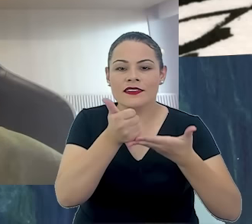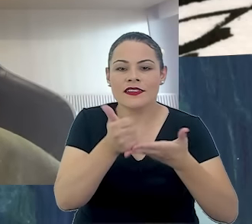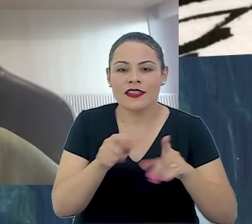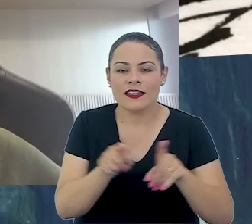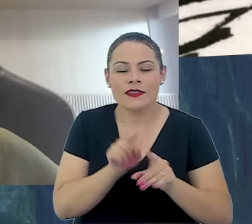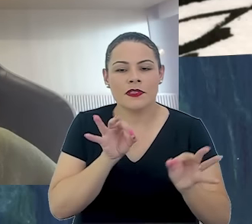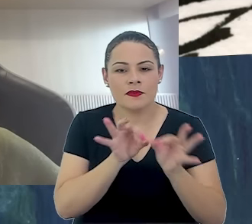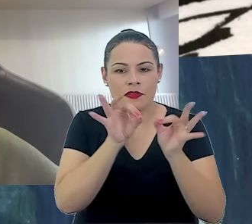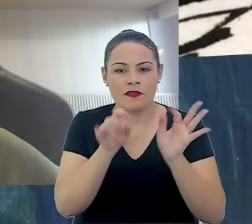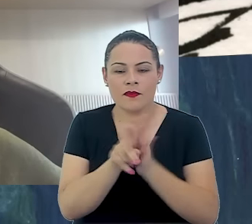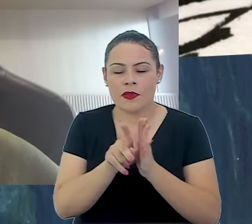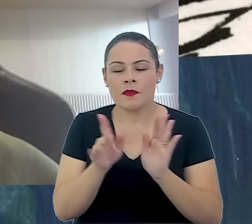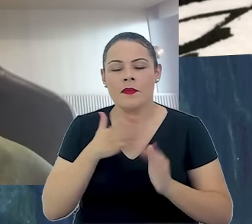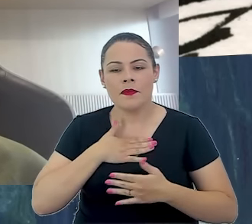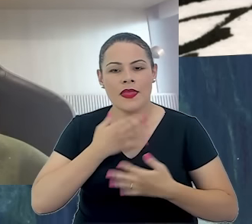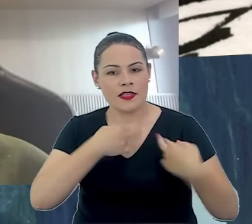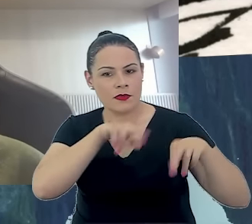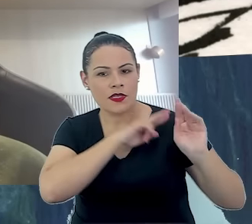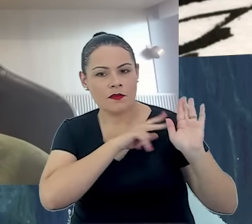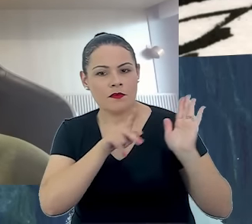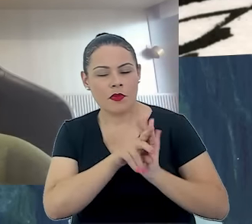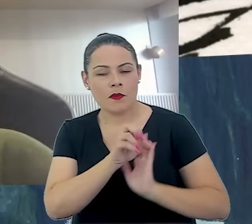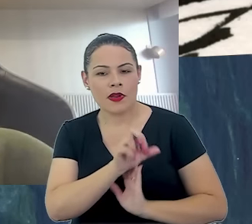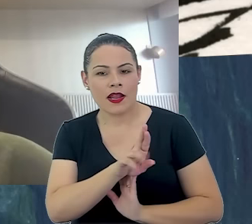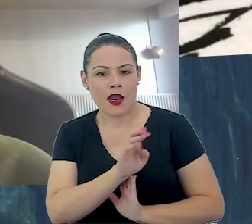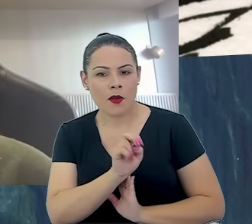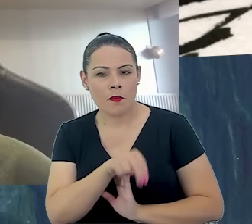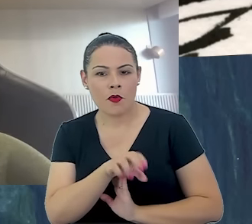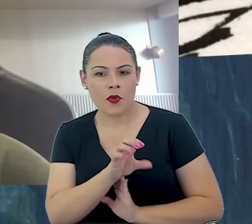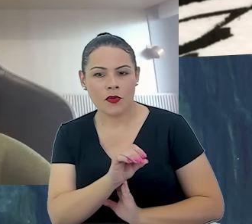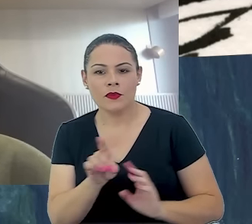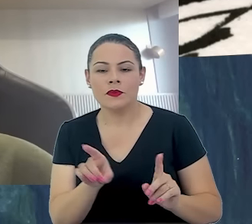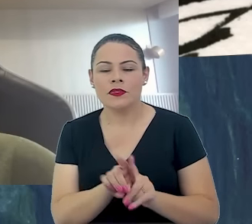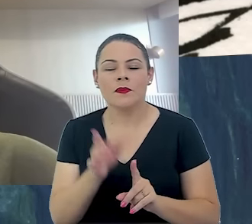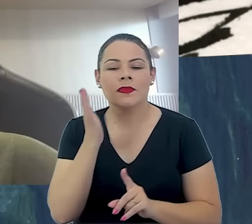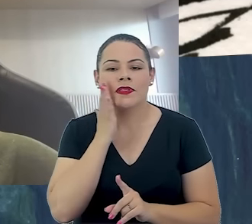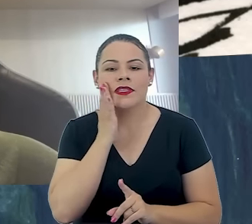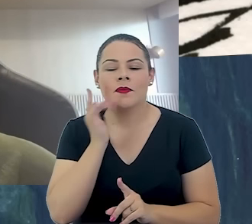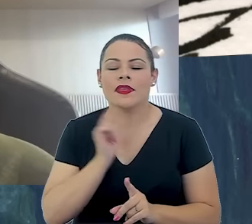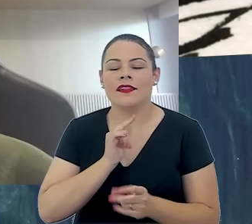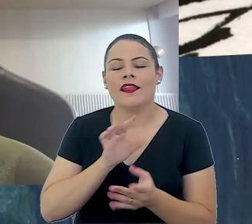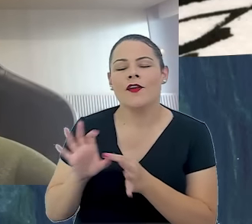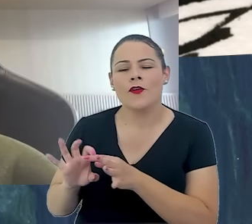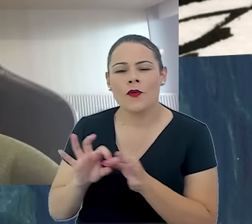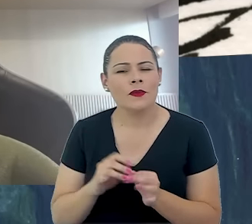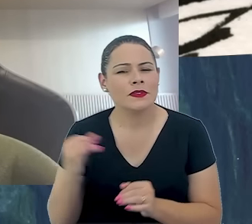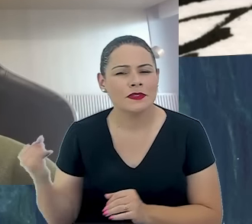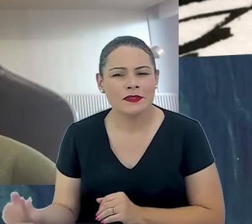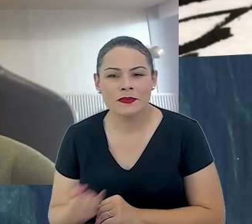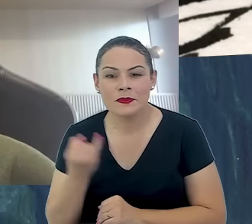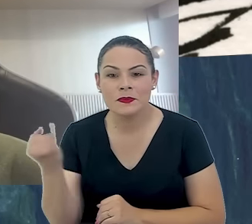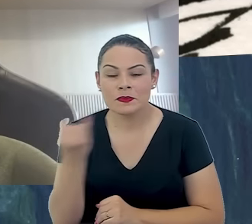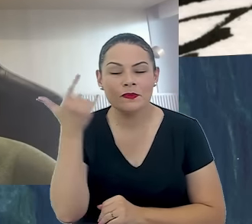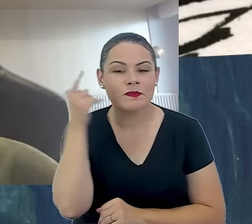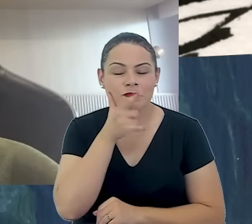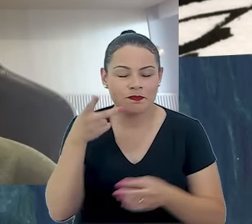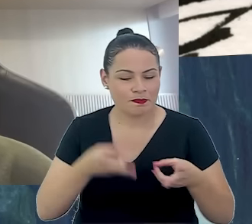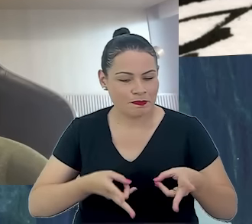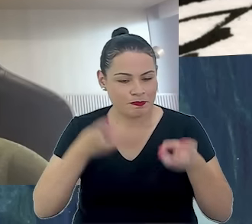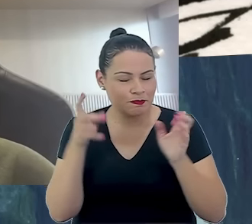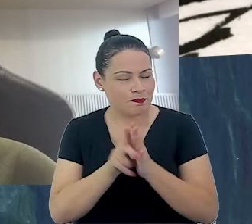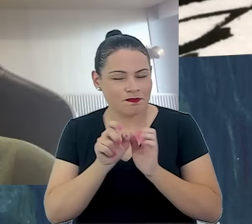mas a a a minha parte carbono a Carbon né que é um braço aí importantíssimo e